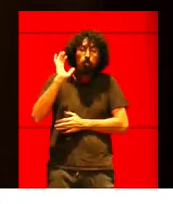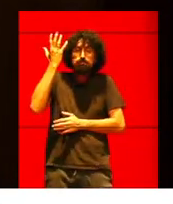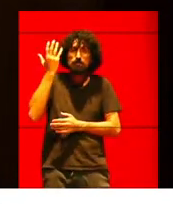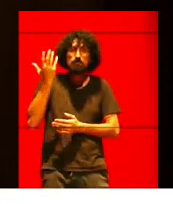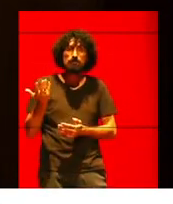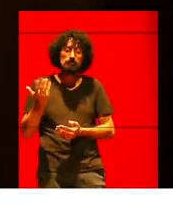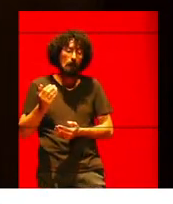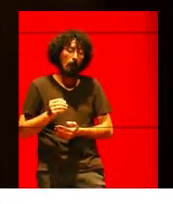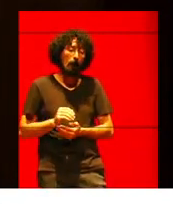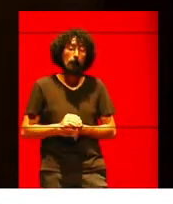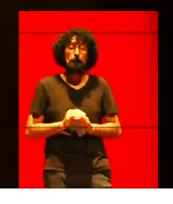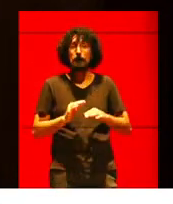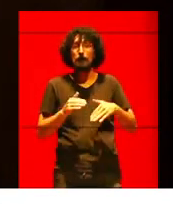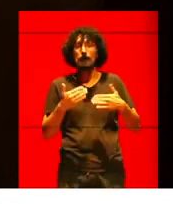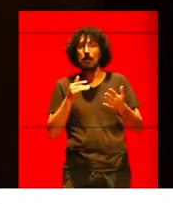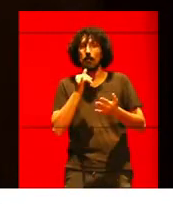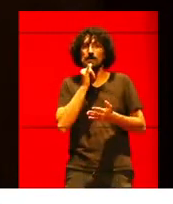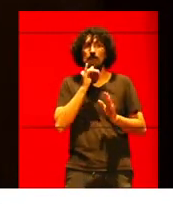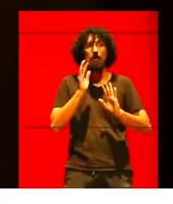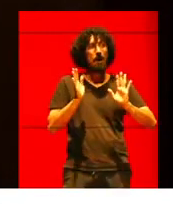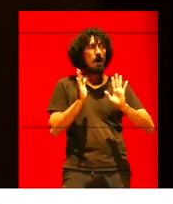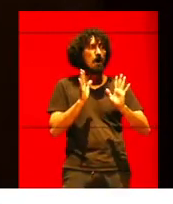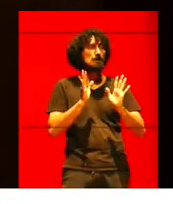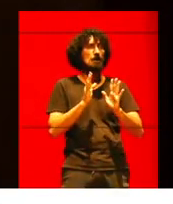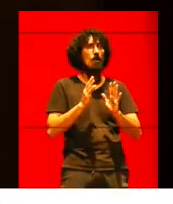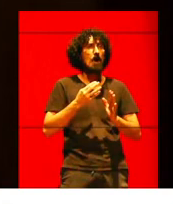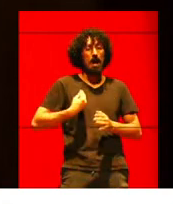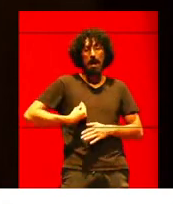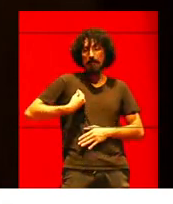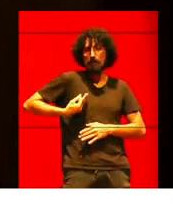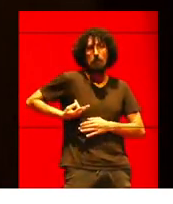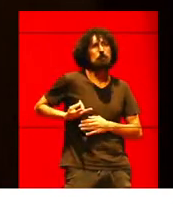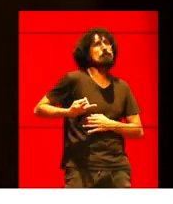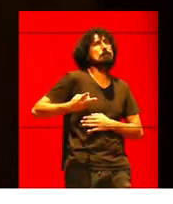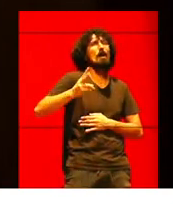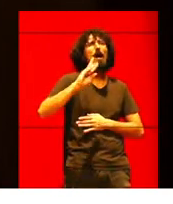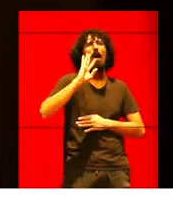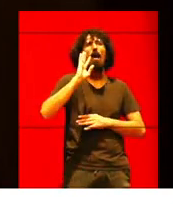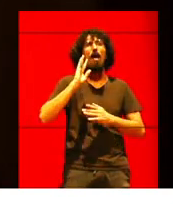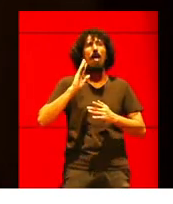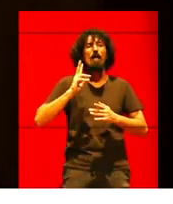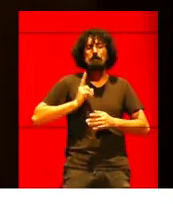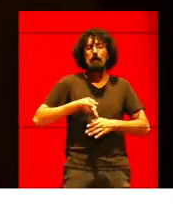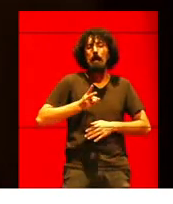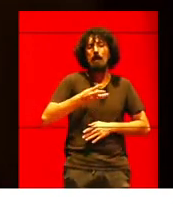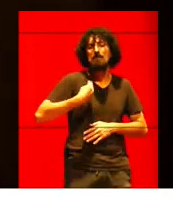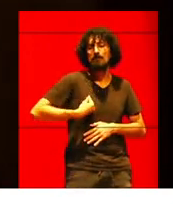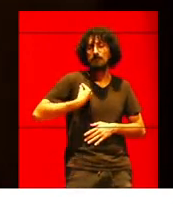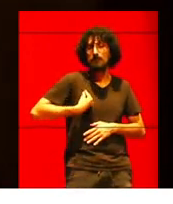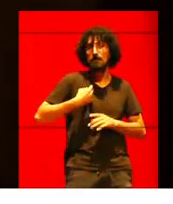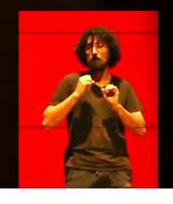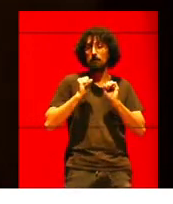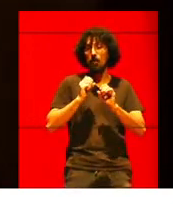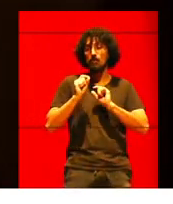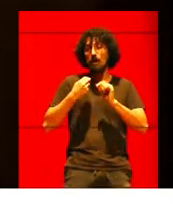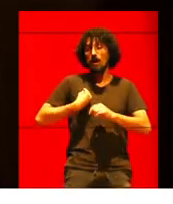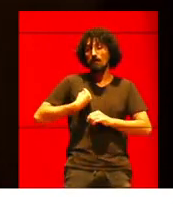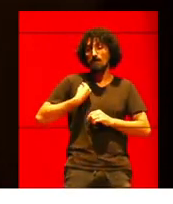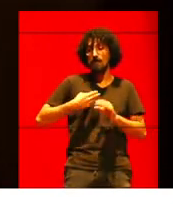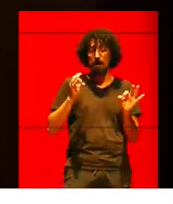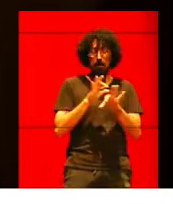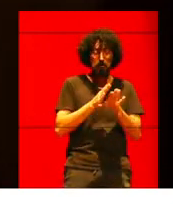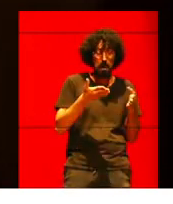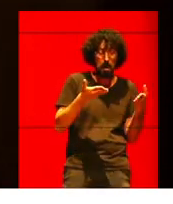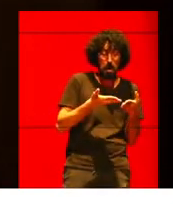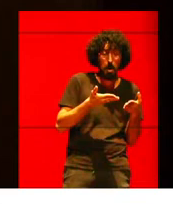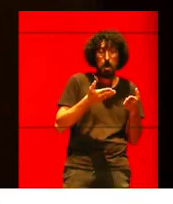Acontece. Ah, eu casei uma vida inteira. Quem sabe? A vida inteira pode ser até amanhã. E aí? Esse é o realismo. Ele faz o quê?